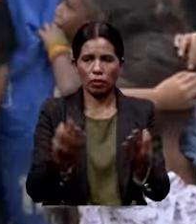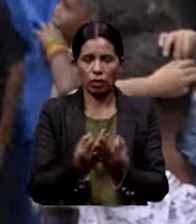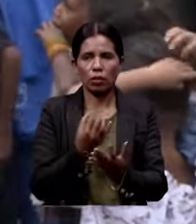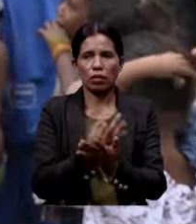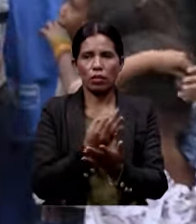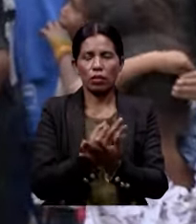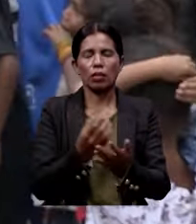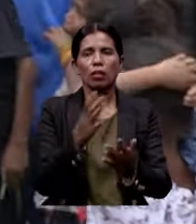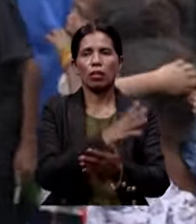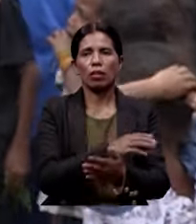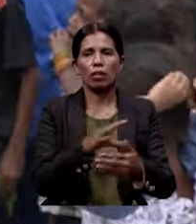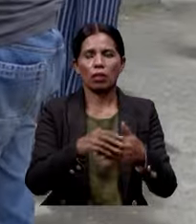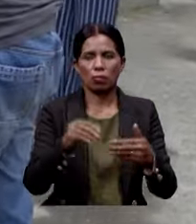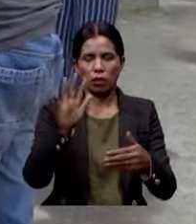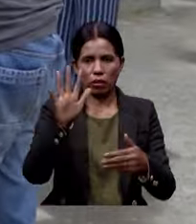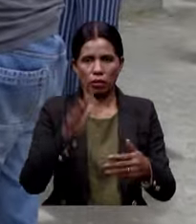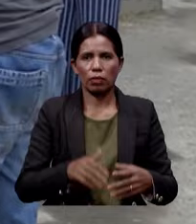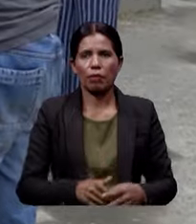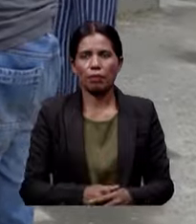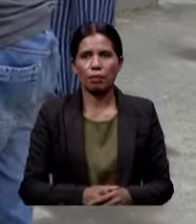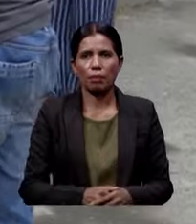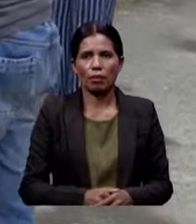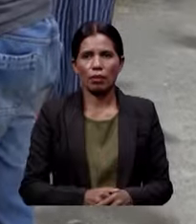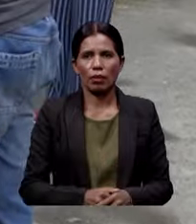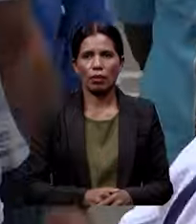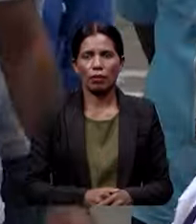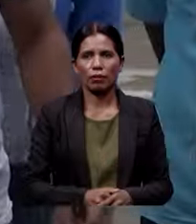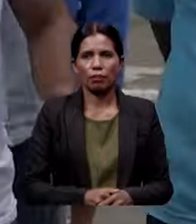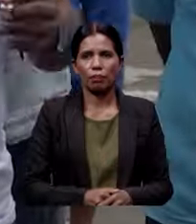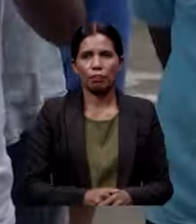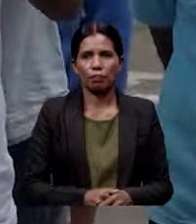montante dólar americano atus lima. Bem-vindo Ximenes David Gonçalves, Yemen.